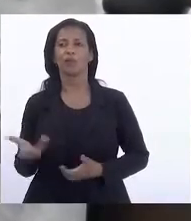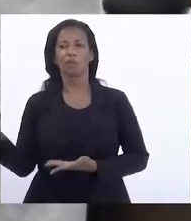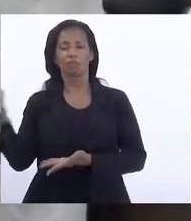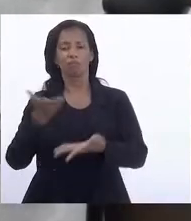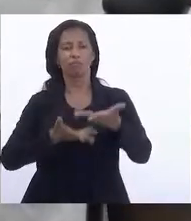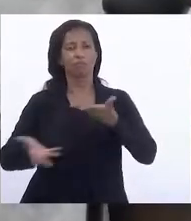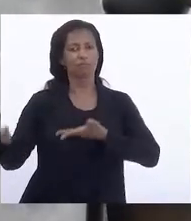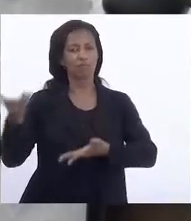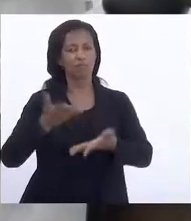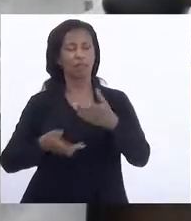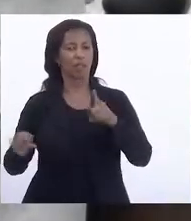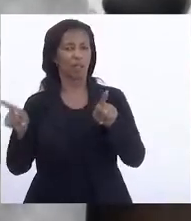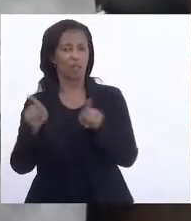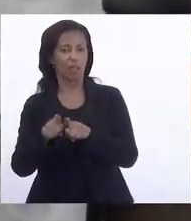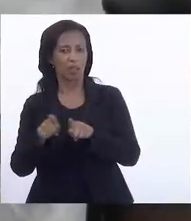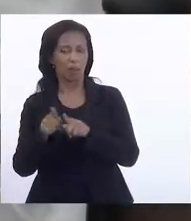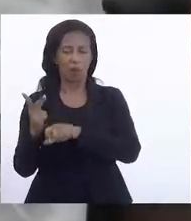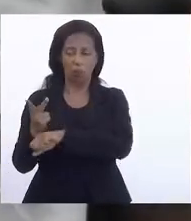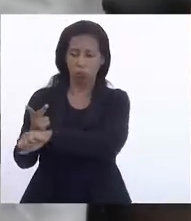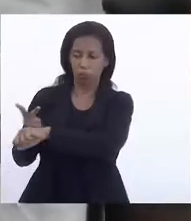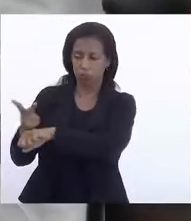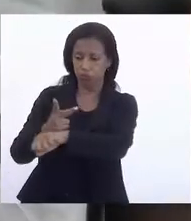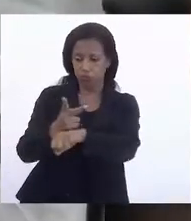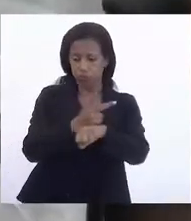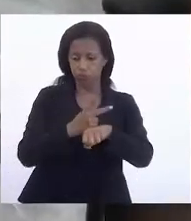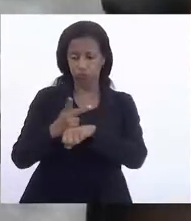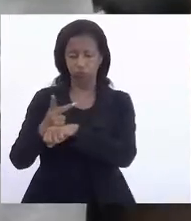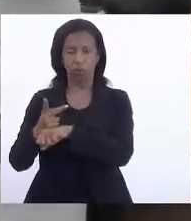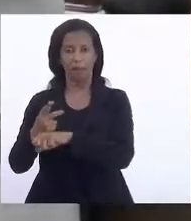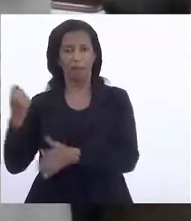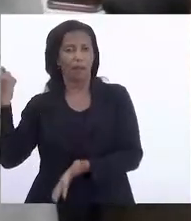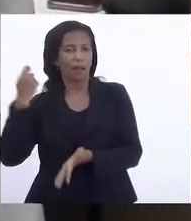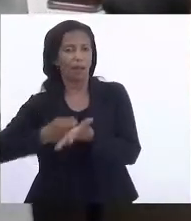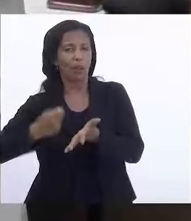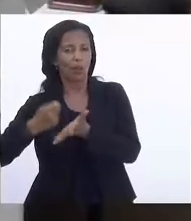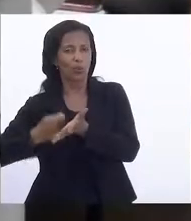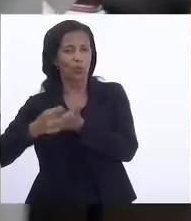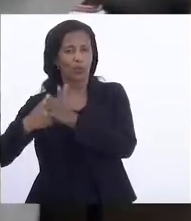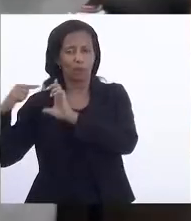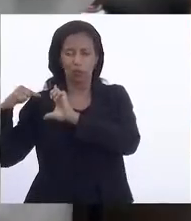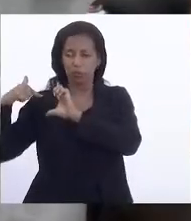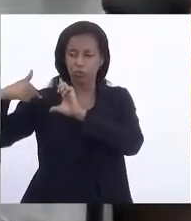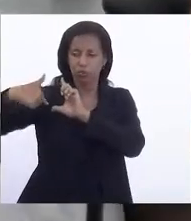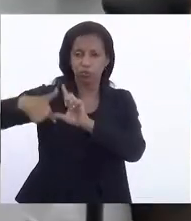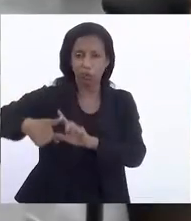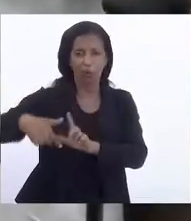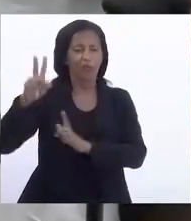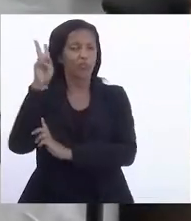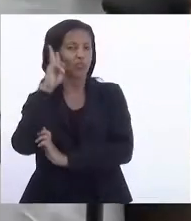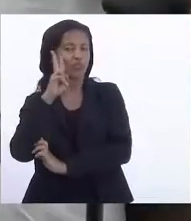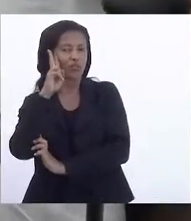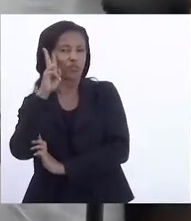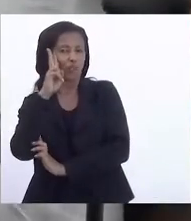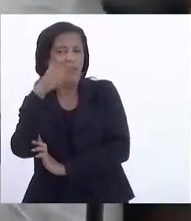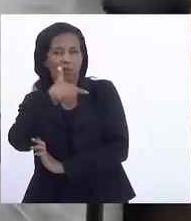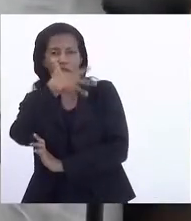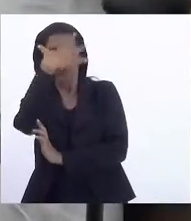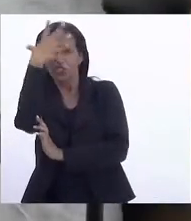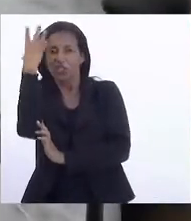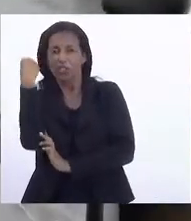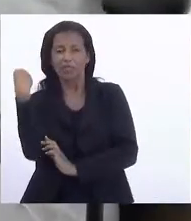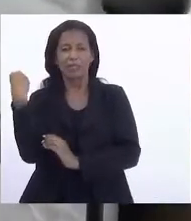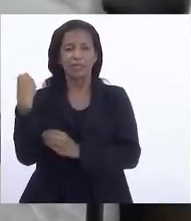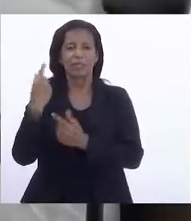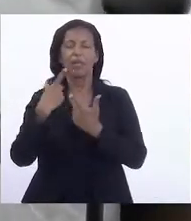também que há uma busca pela nossa luta ancestral que foi historicamente apagada com